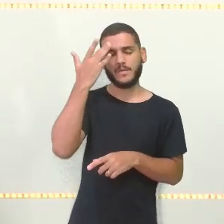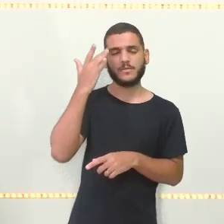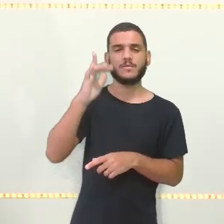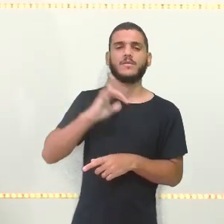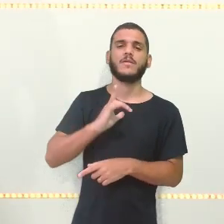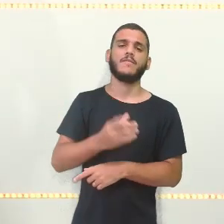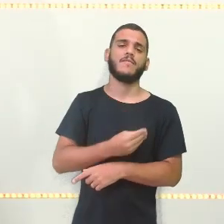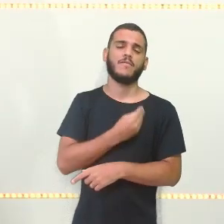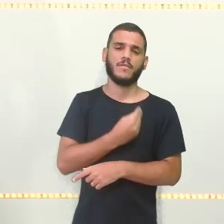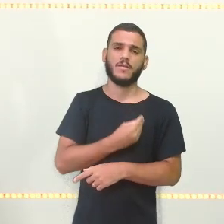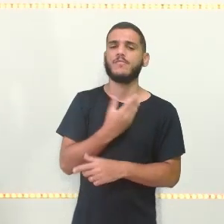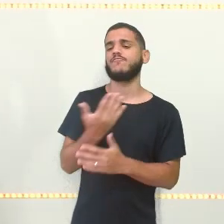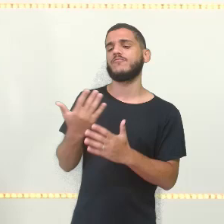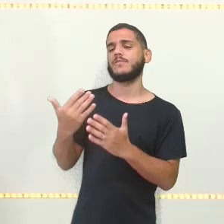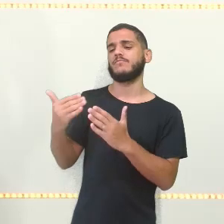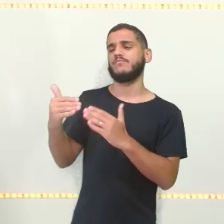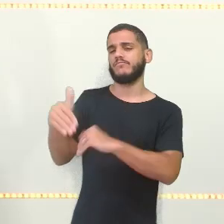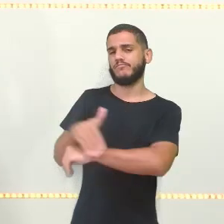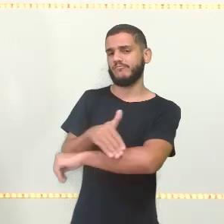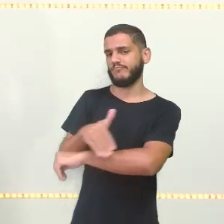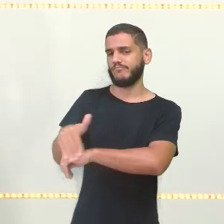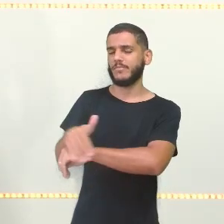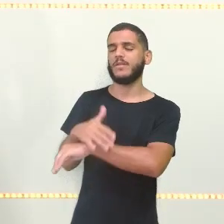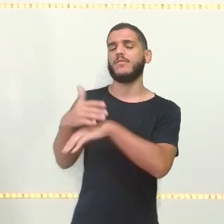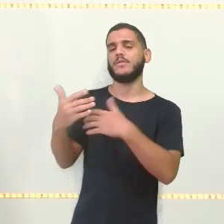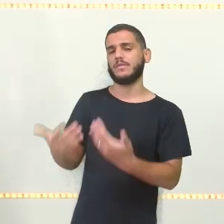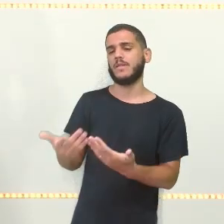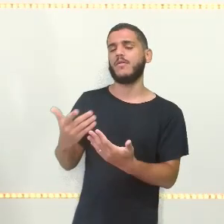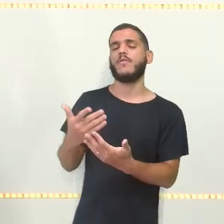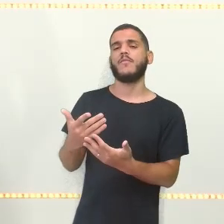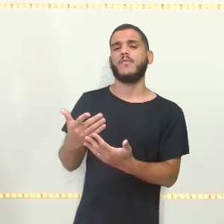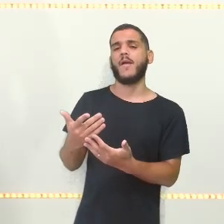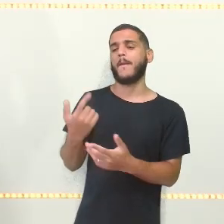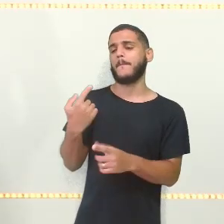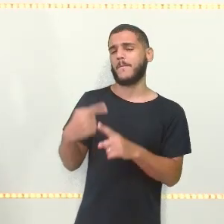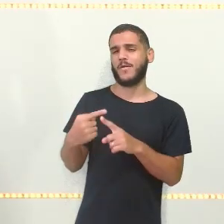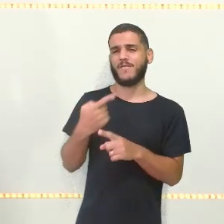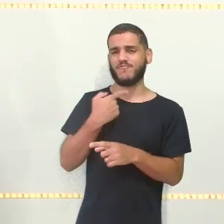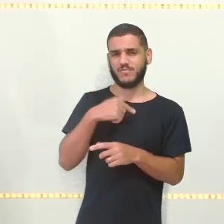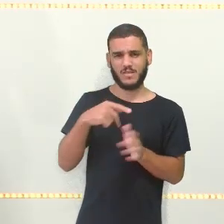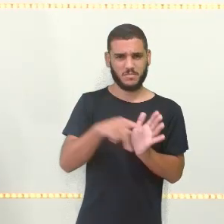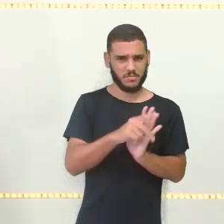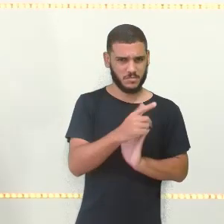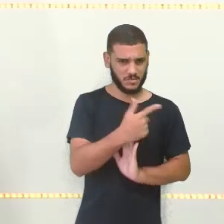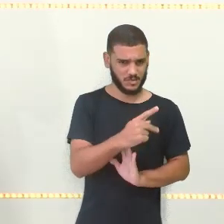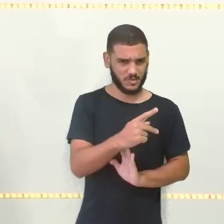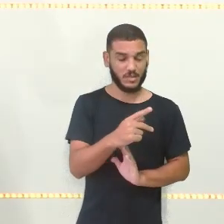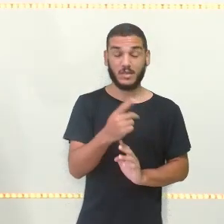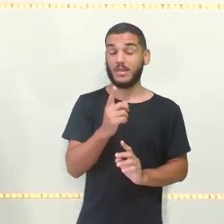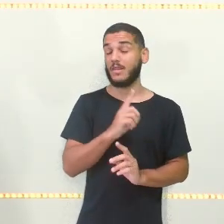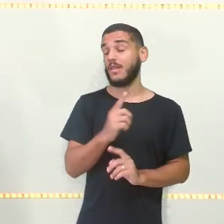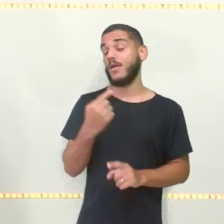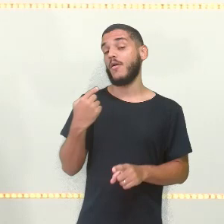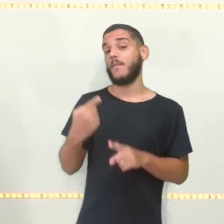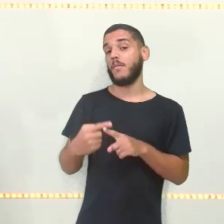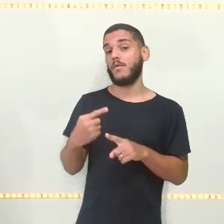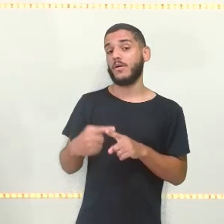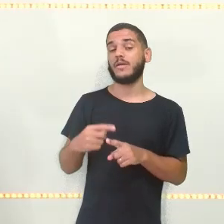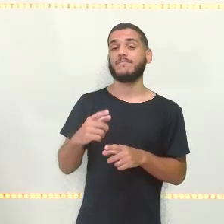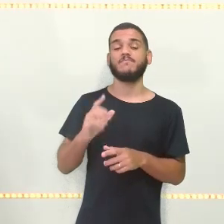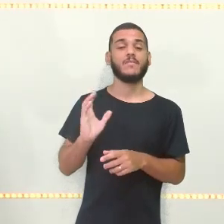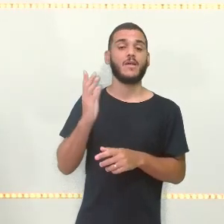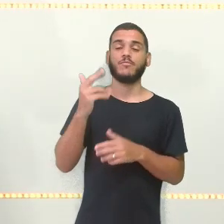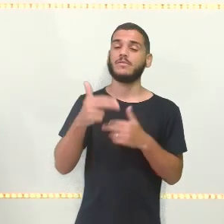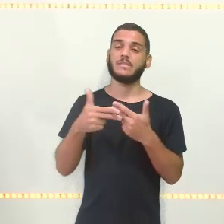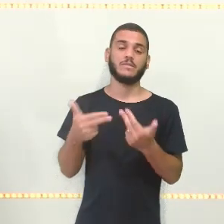que vivem em condição de rua, não é? Elas estão ali não é porque querem, elas estão ali por um acaso